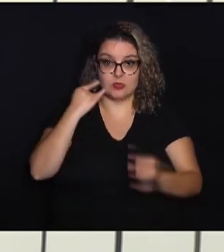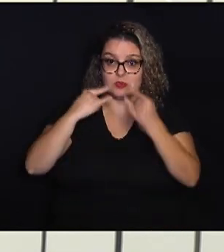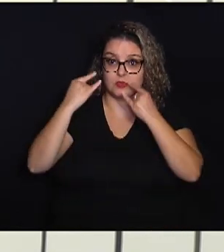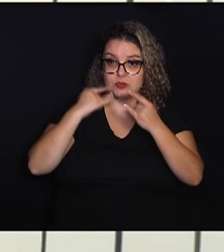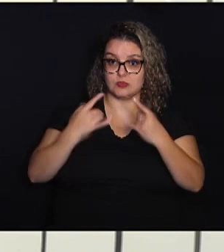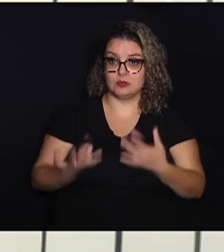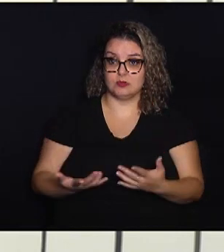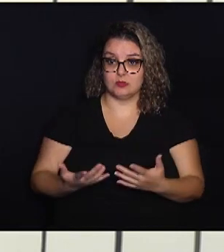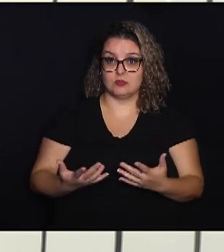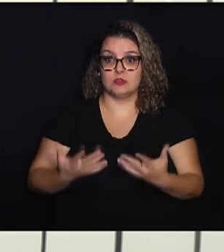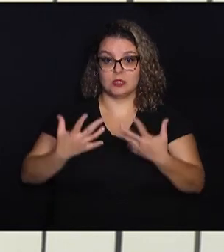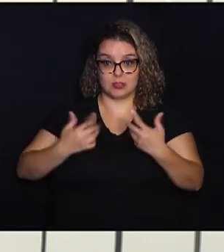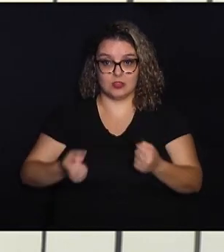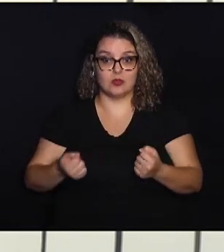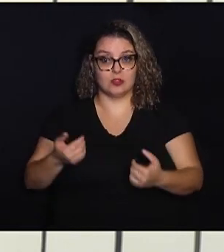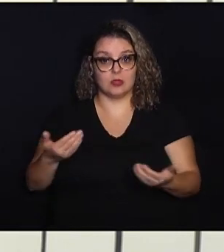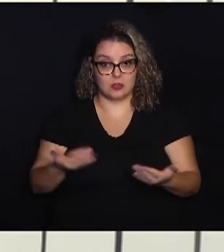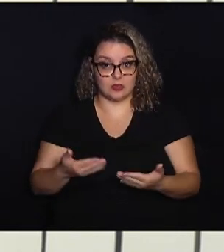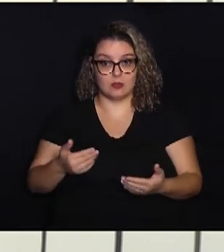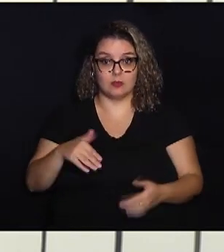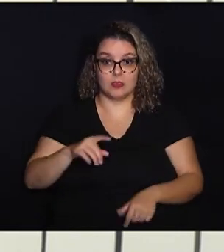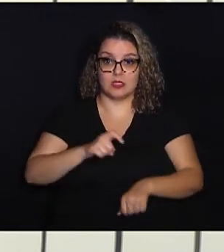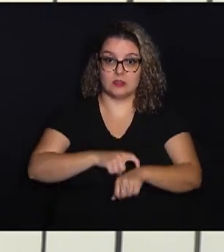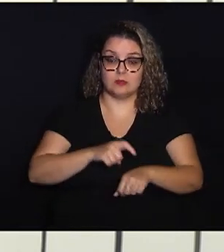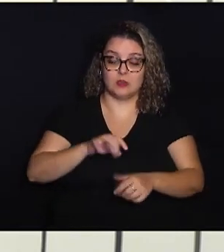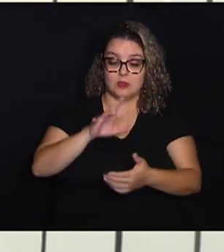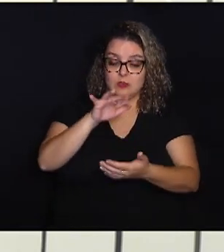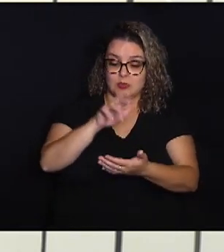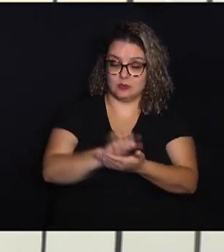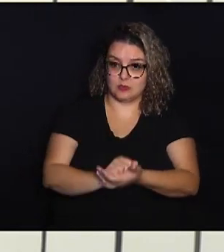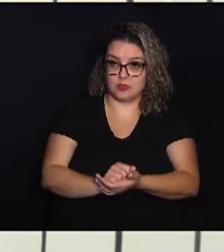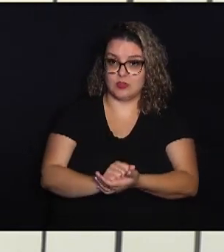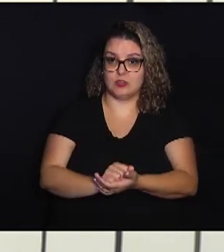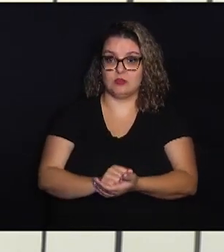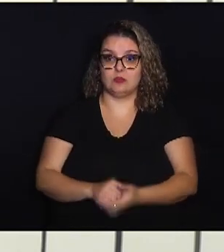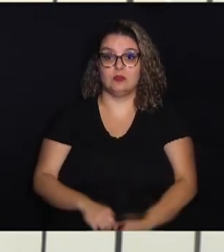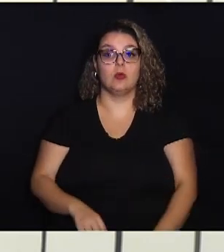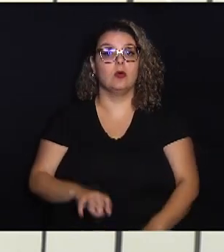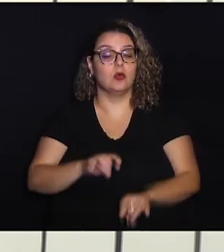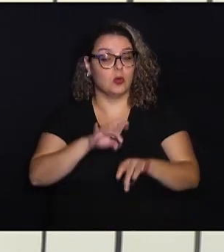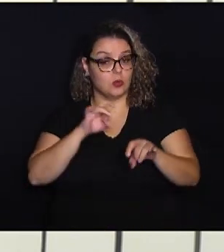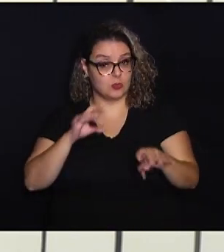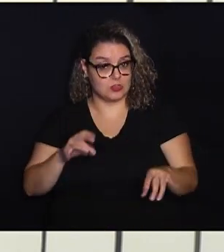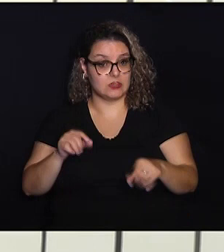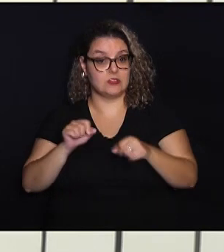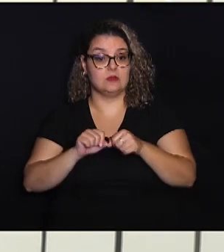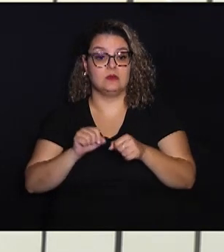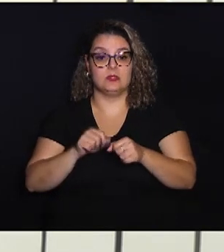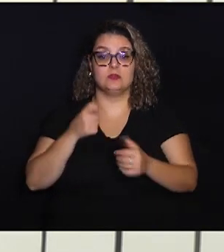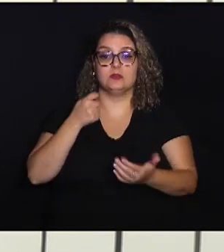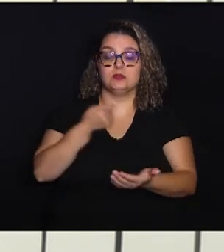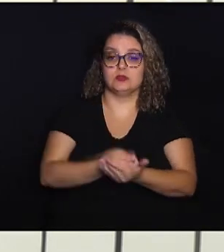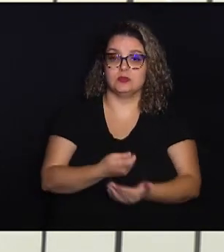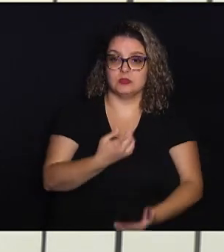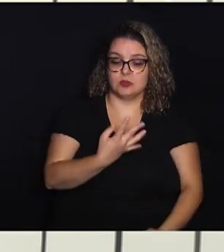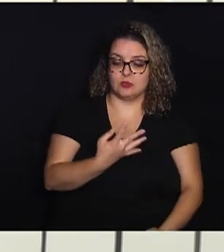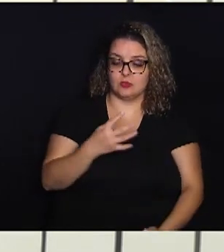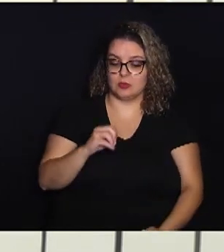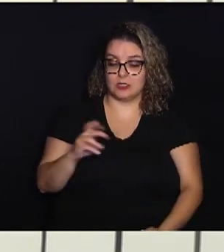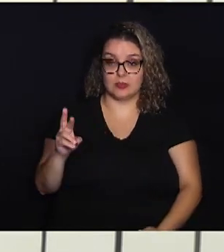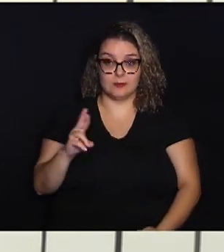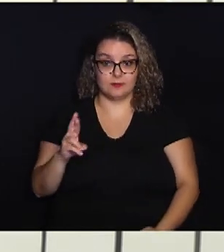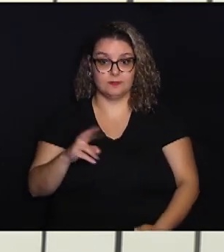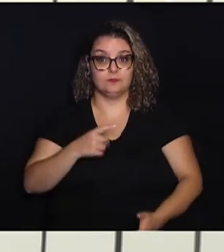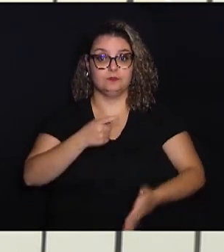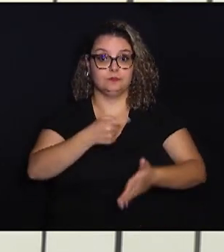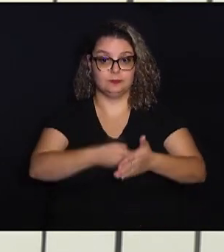que ganham agora mais tempo para preencher a ficha de inscrição online e realizar o pagamento de R$ 40, que é a taxa